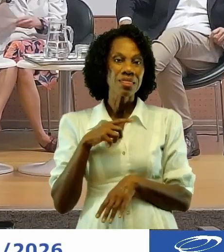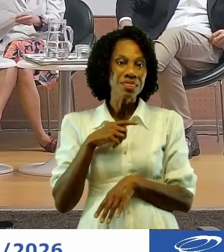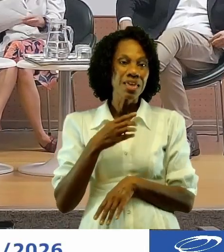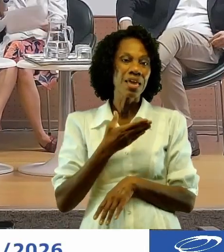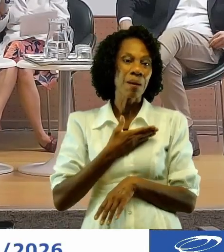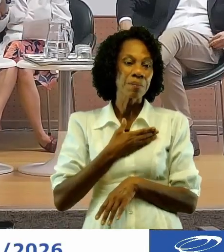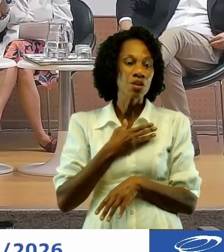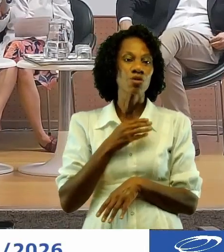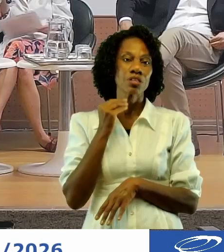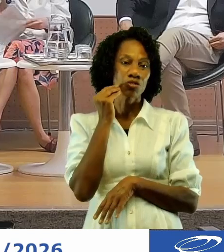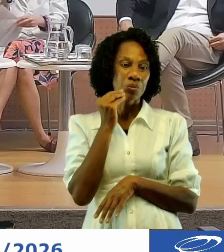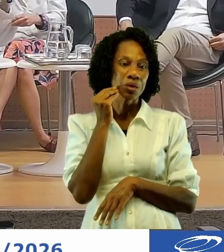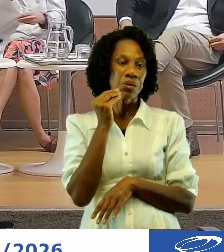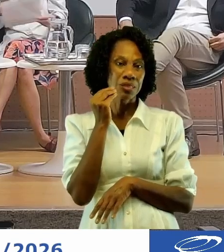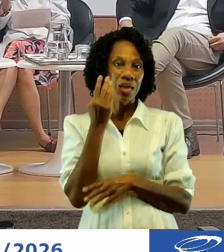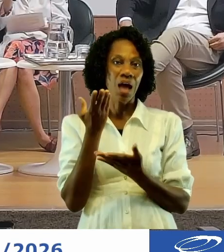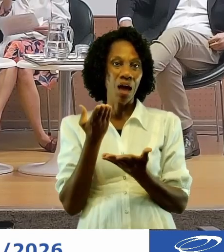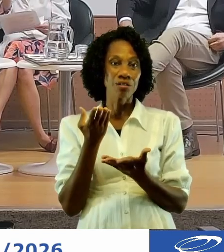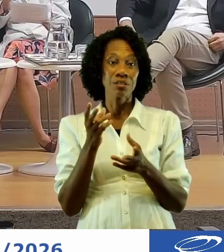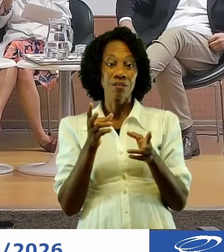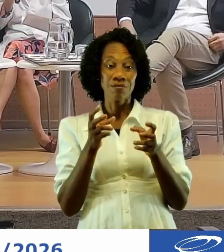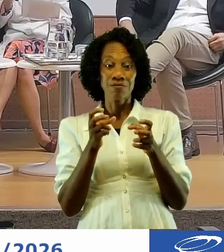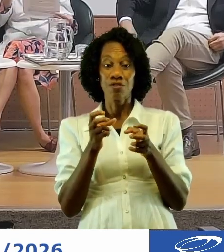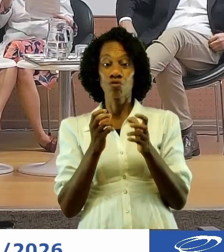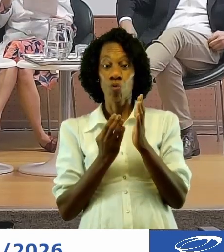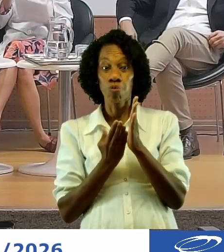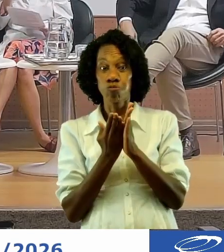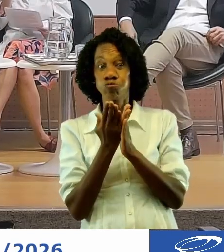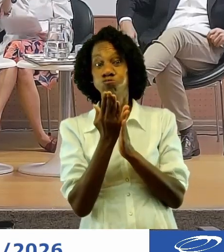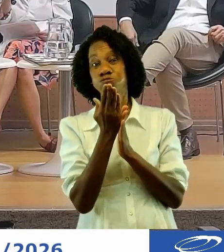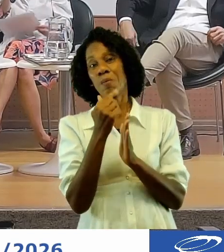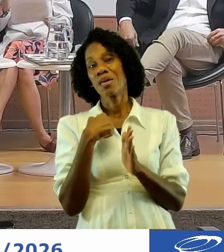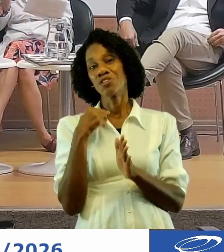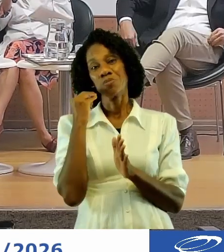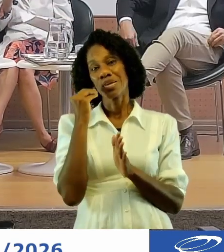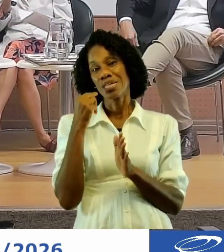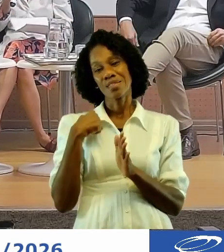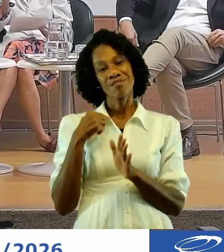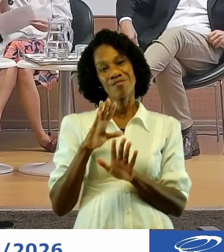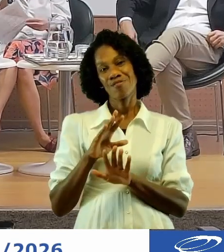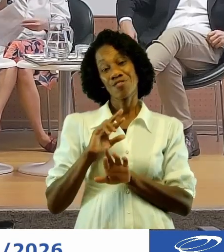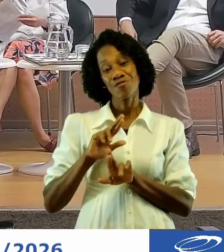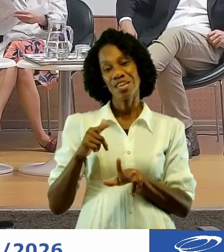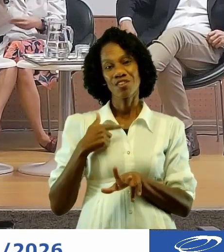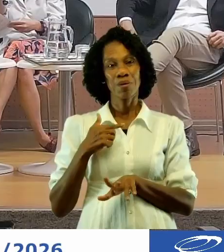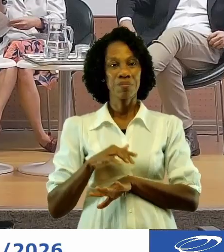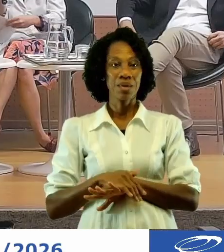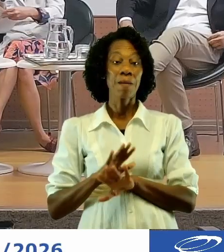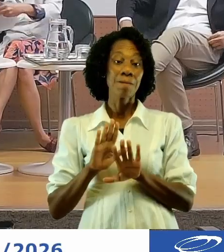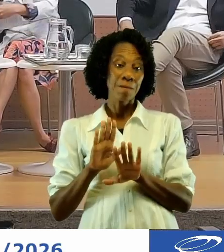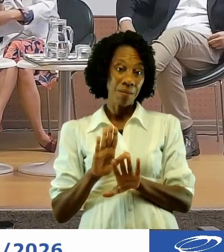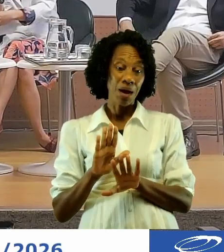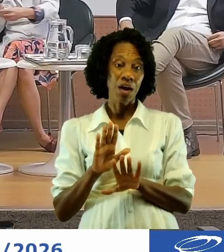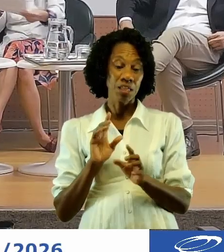experimentado esse aumento de resistência, mas que isso não é a experiência dele, do serviço dele, mas ele também pontua que o uso do levofloxacina